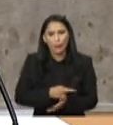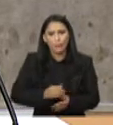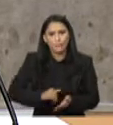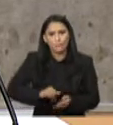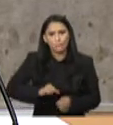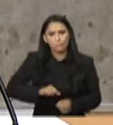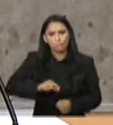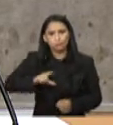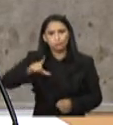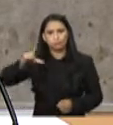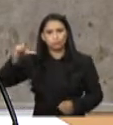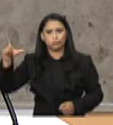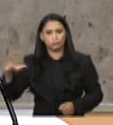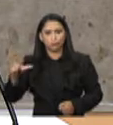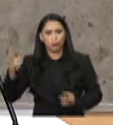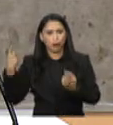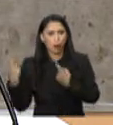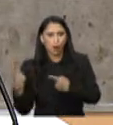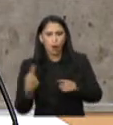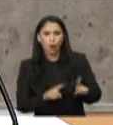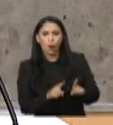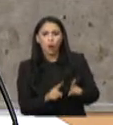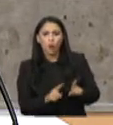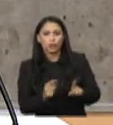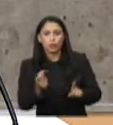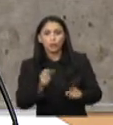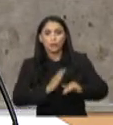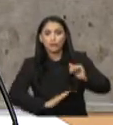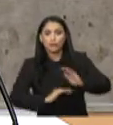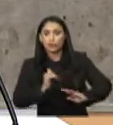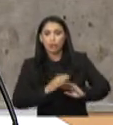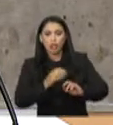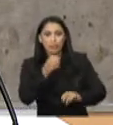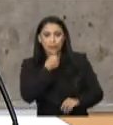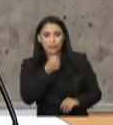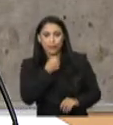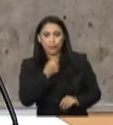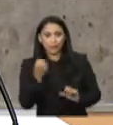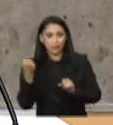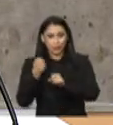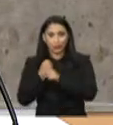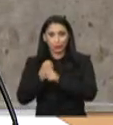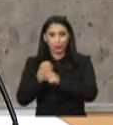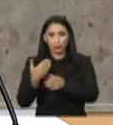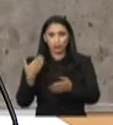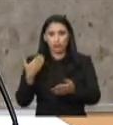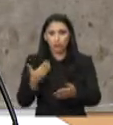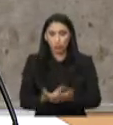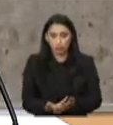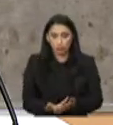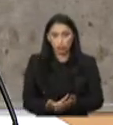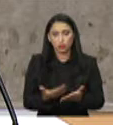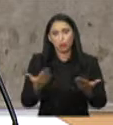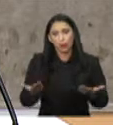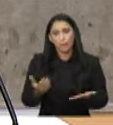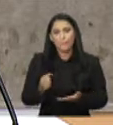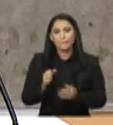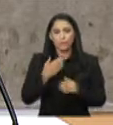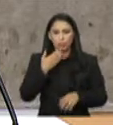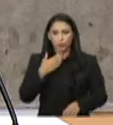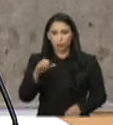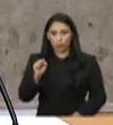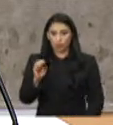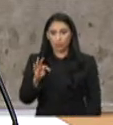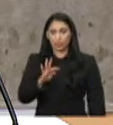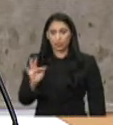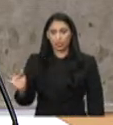profissionais da Imprensa Principalmente nos últimos anos e as entidades pediram apoio do Supremo Tribunal Federal